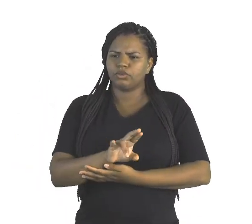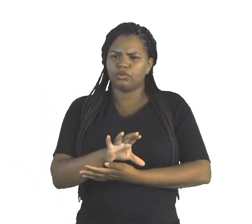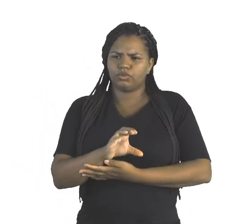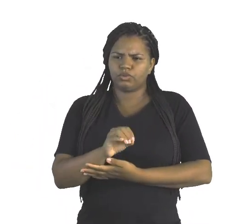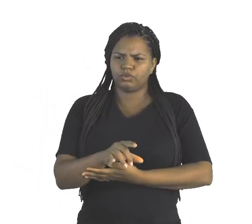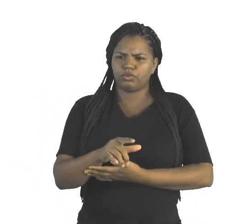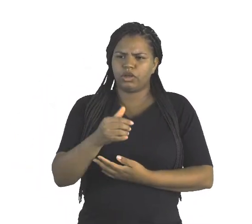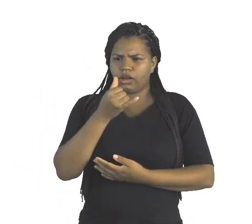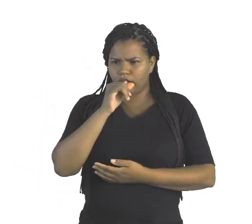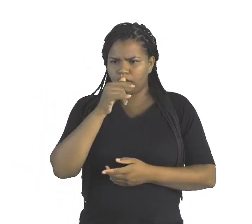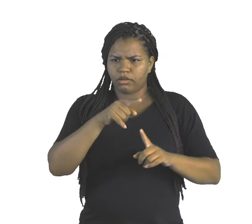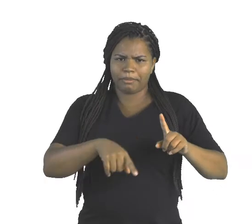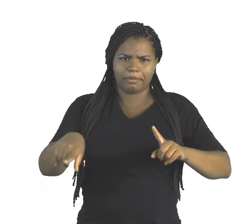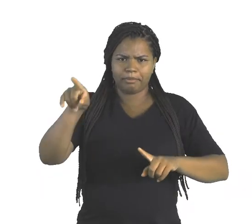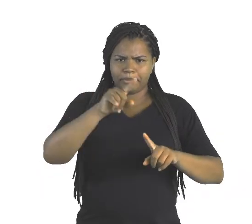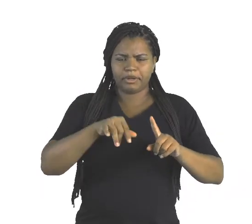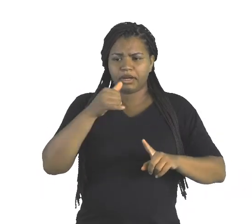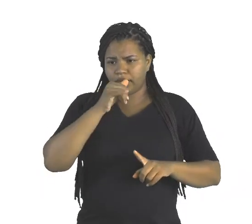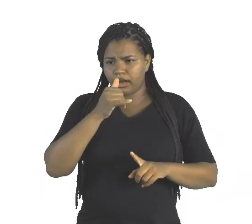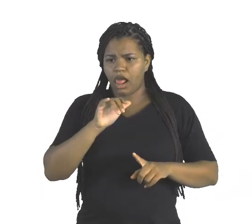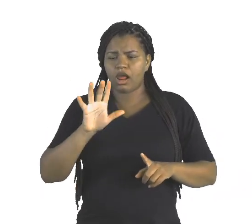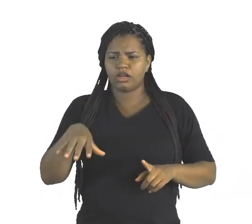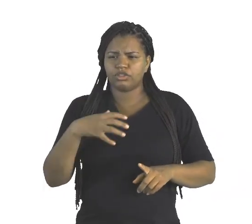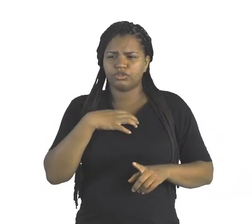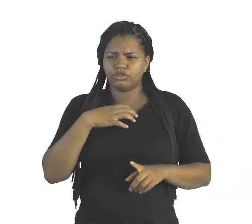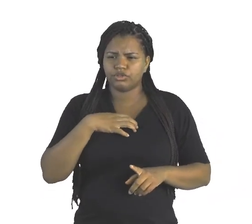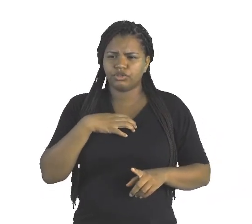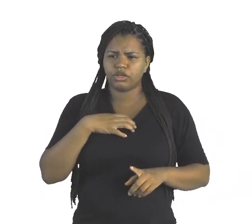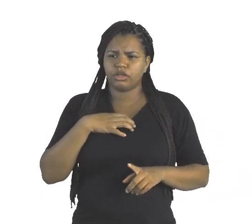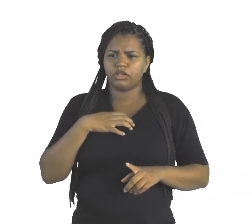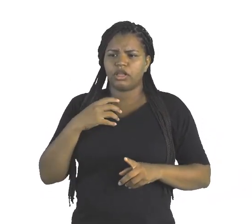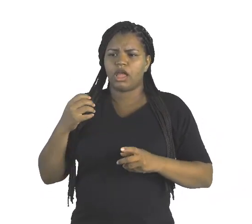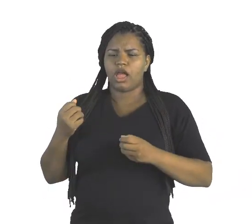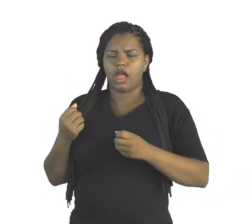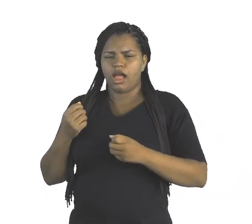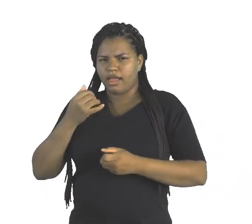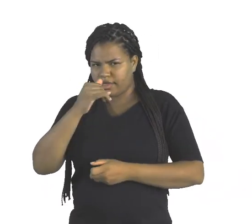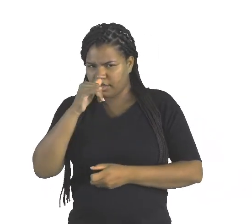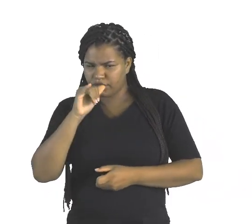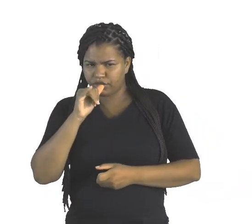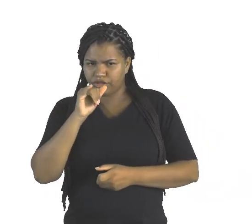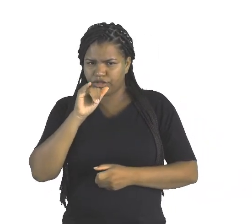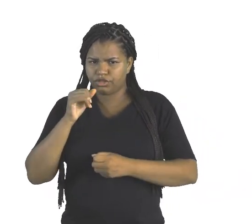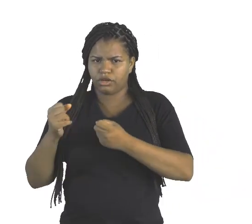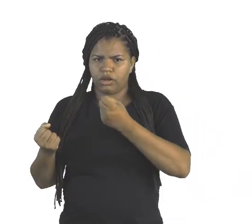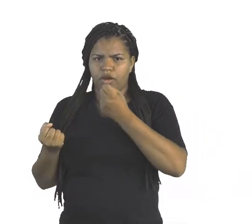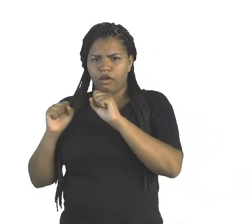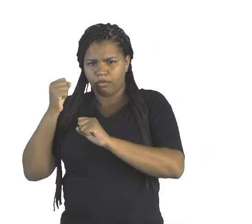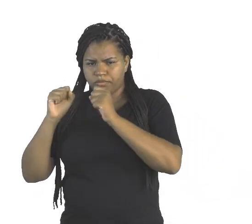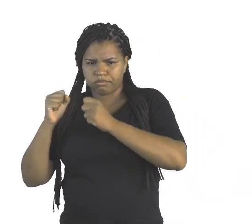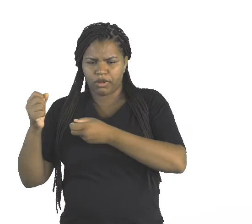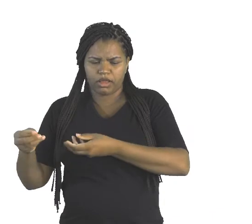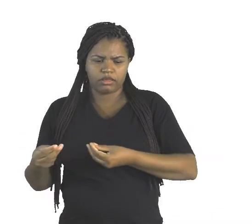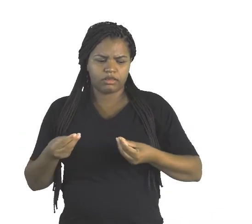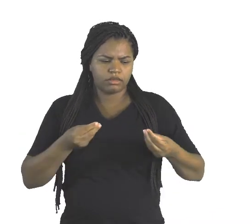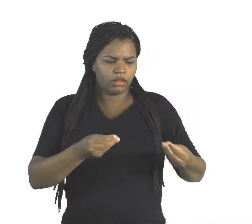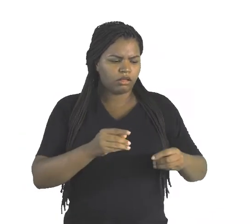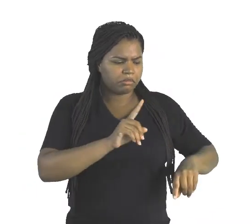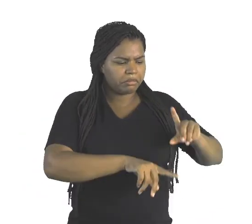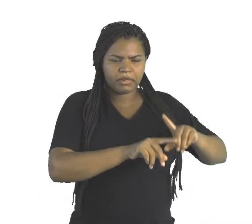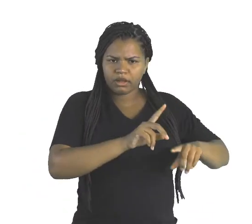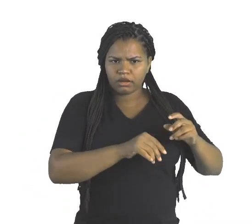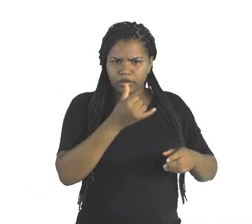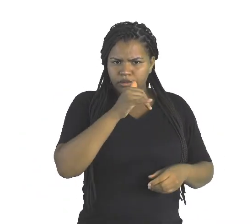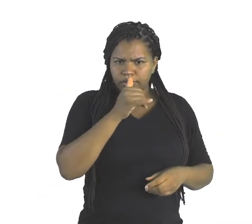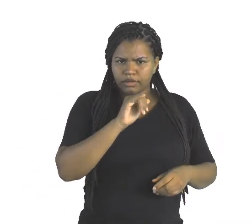de maneira que a energia elétrica fornecida pelo gerador chegue até o equipamento elétrico. Logo, além